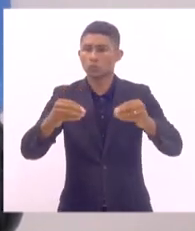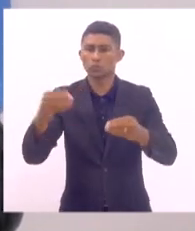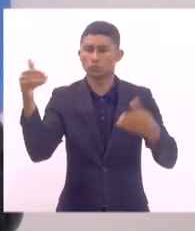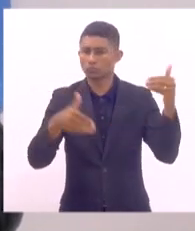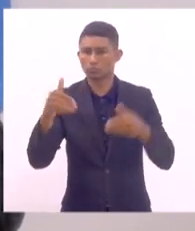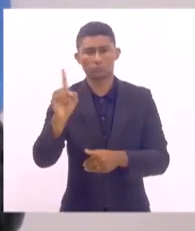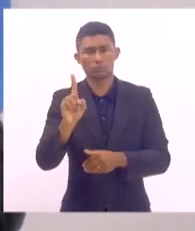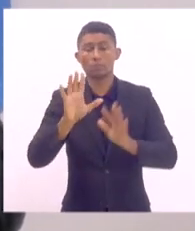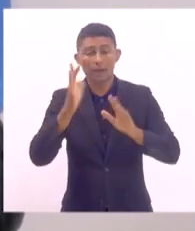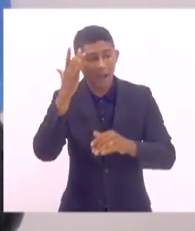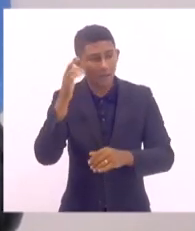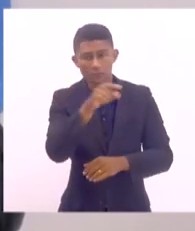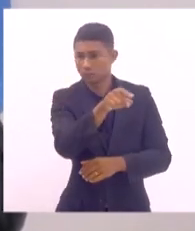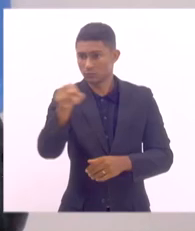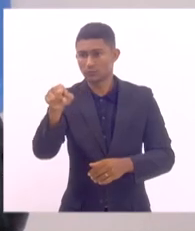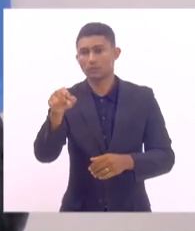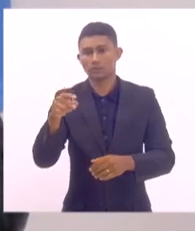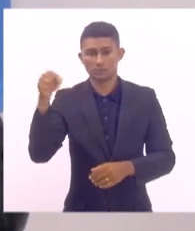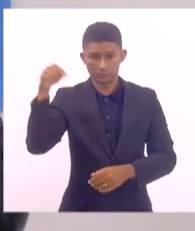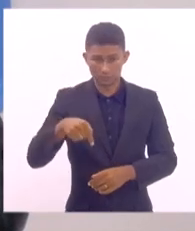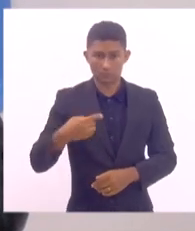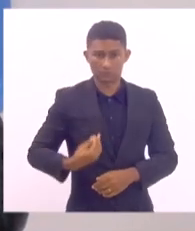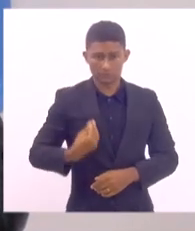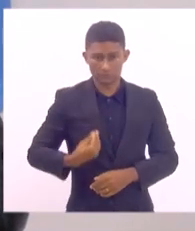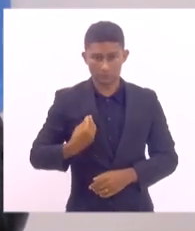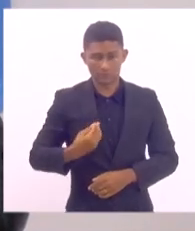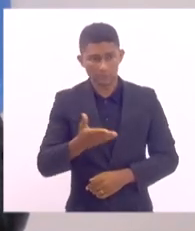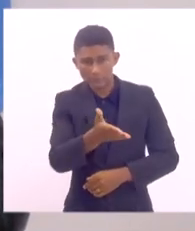aqui achavam...